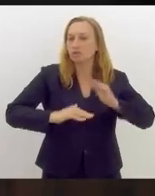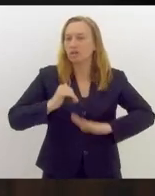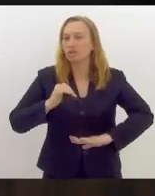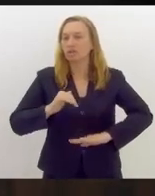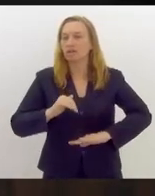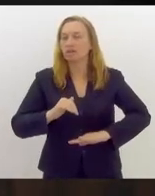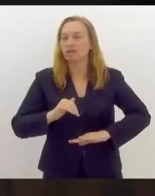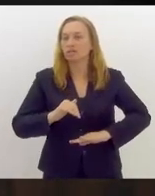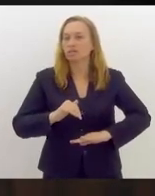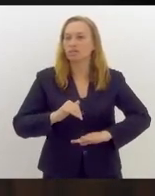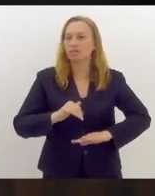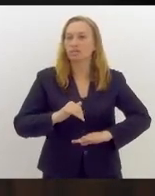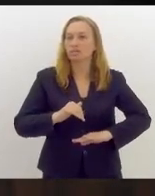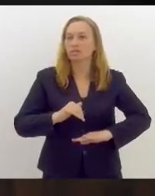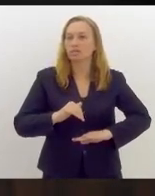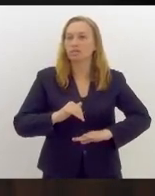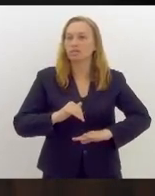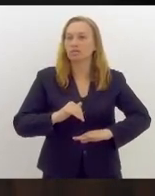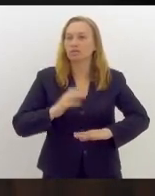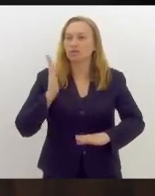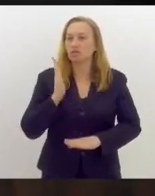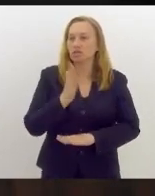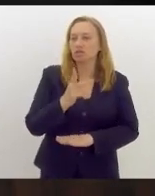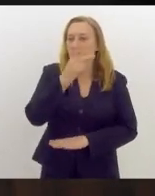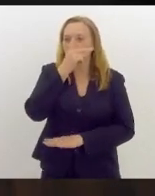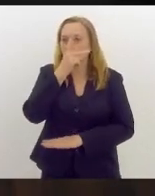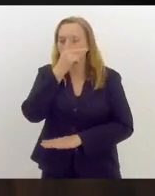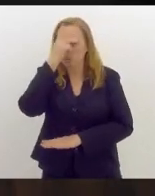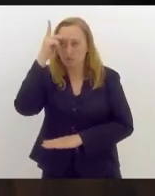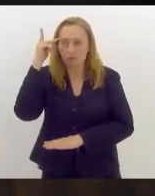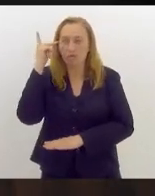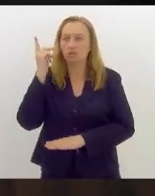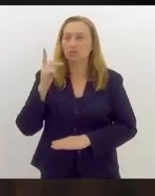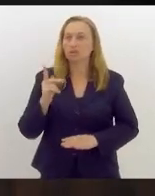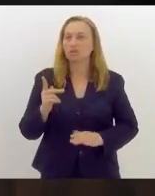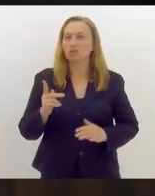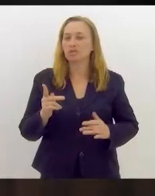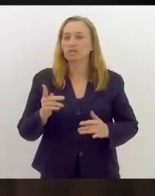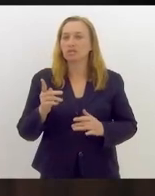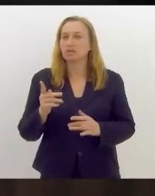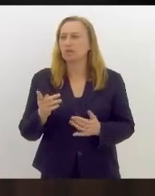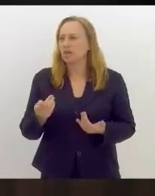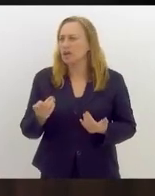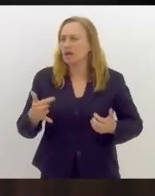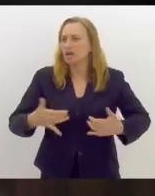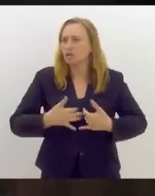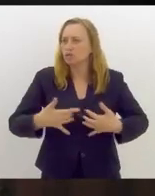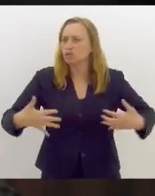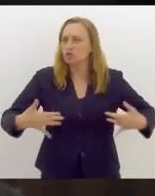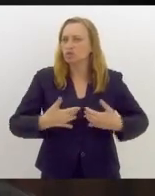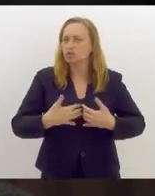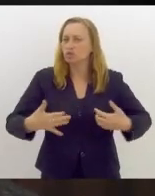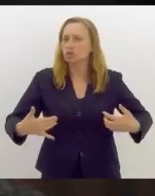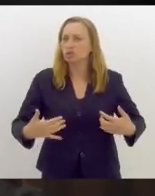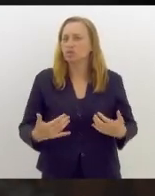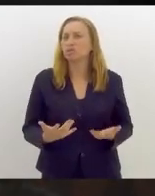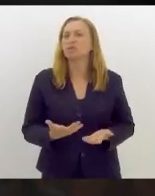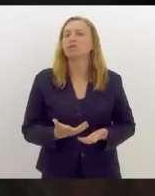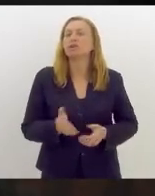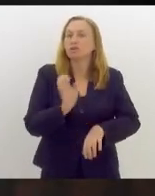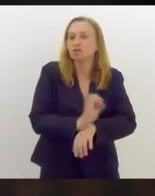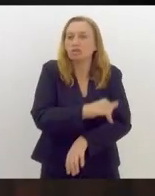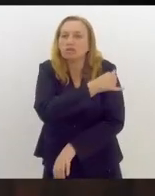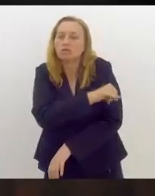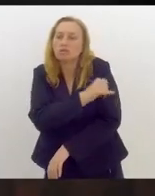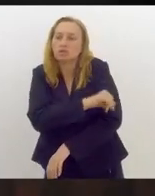Quem realiza um atendimento direto às pessoas com transtorno de espectro autista o terno no âmbito